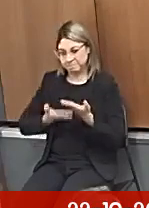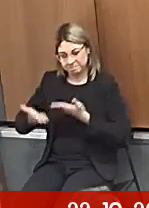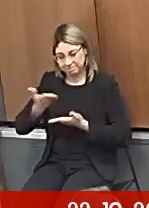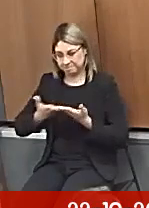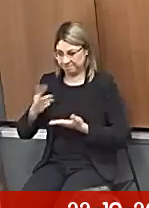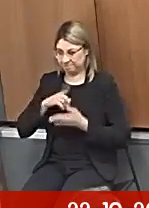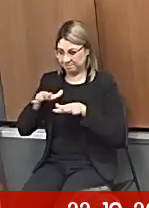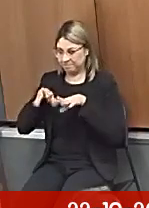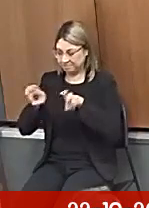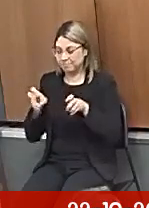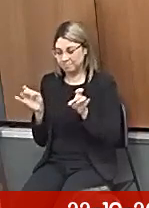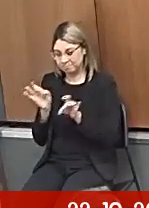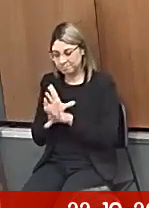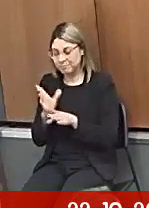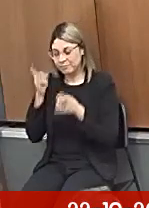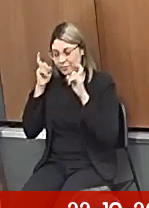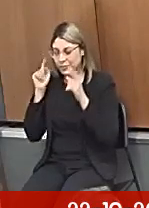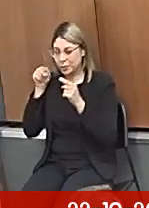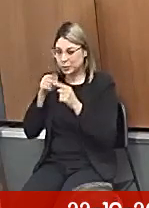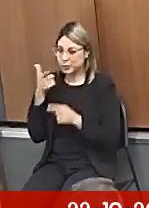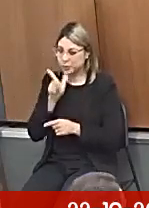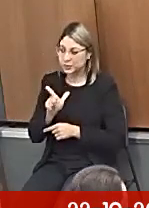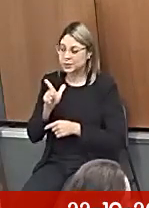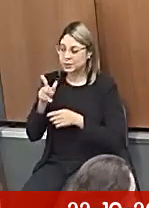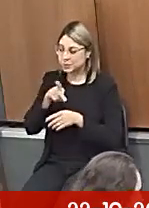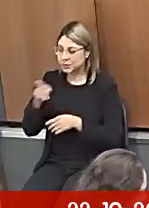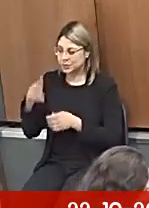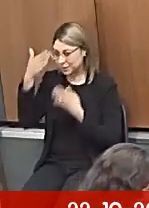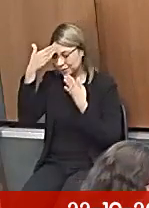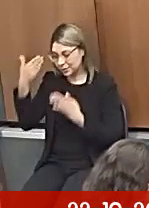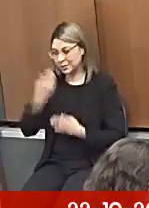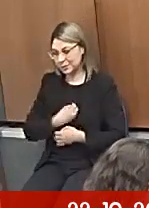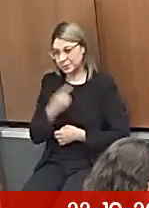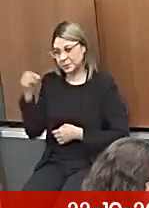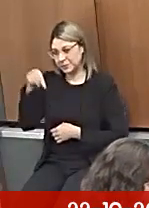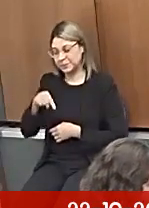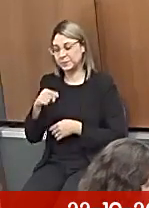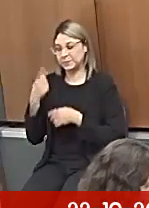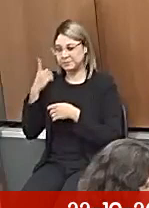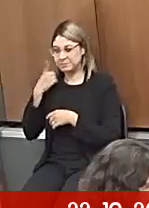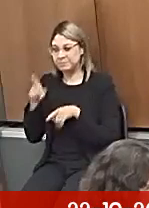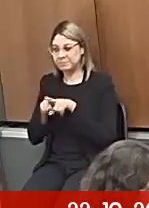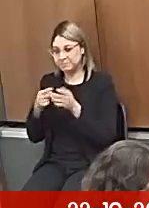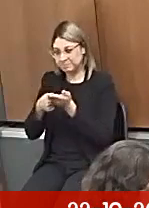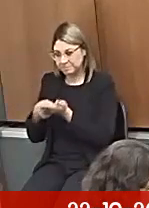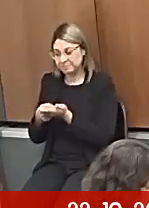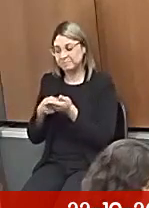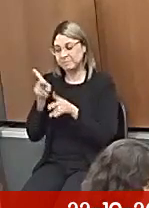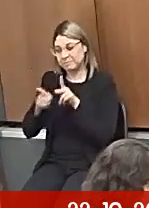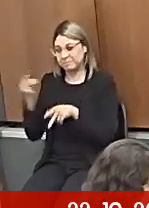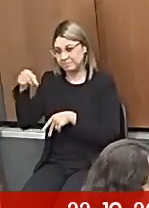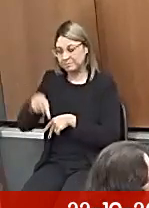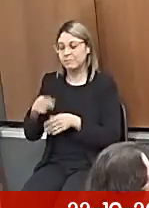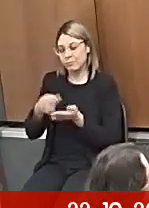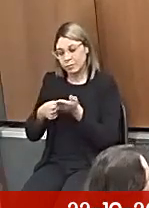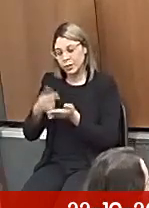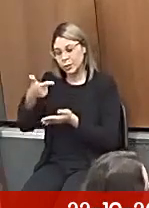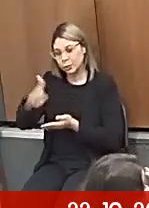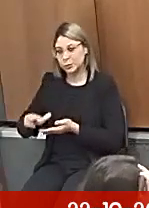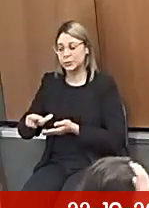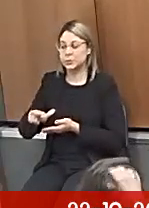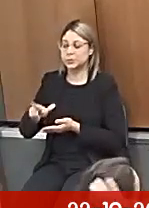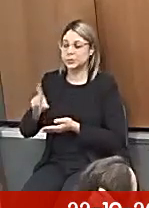na audiência. Cumprida a finalidade da reunião, a presidência agradece a presença dos parlamentares, dos convidados, do público presente e convoca os